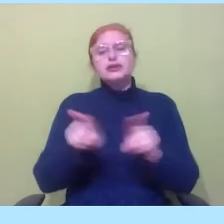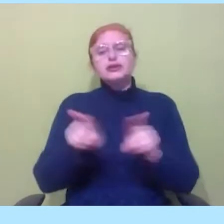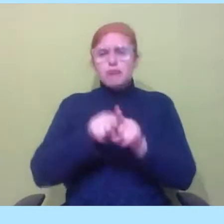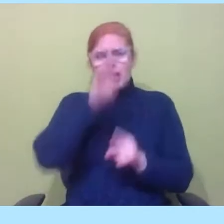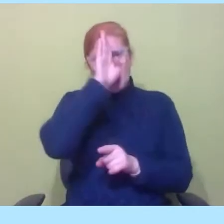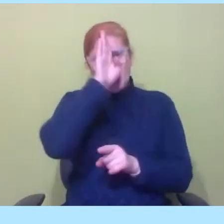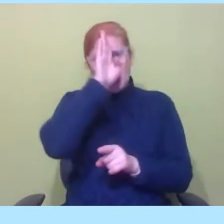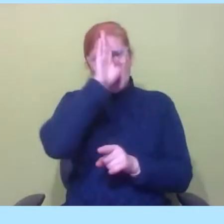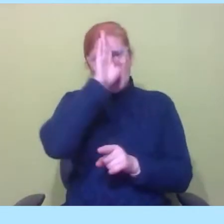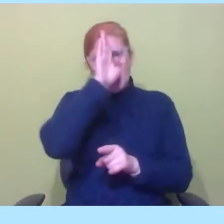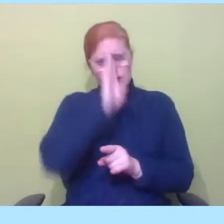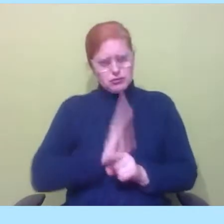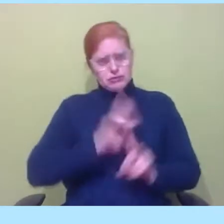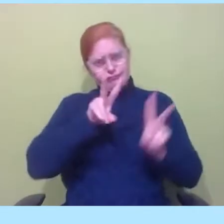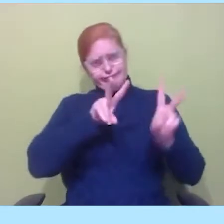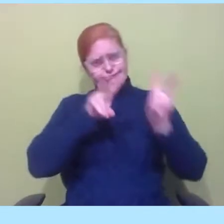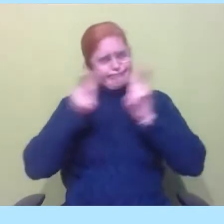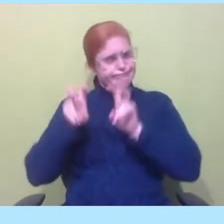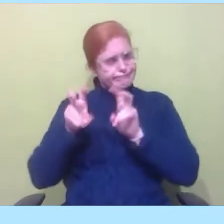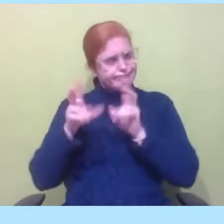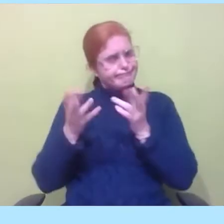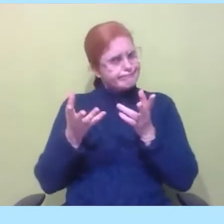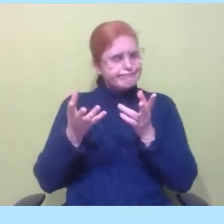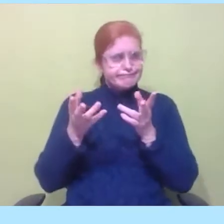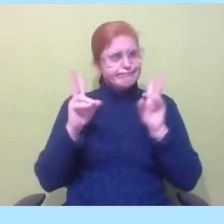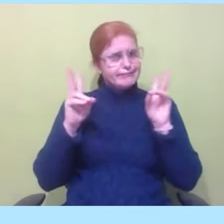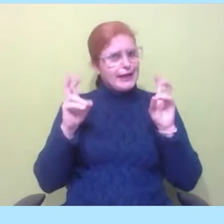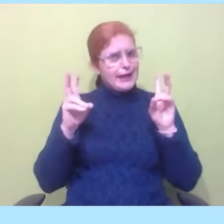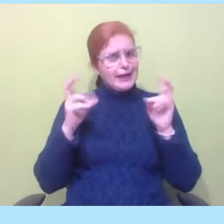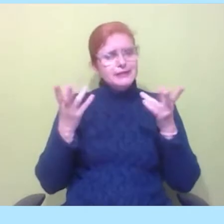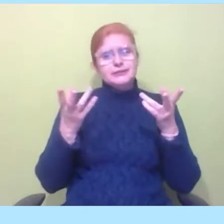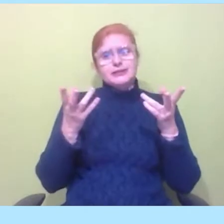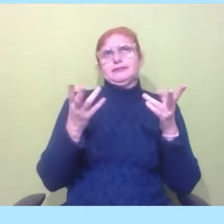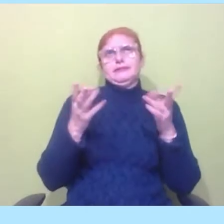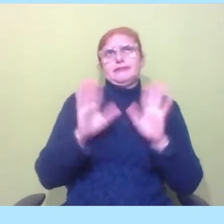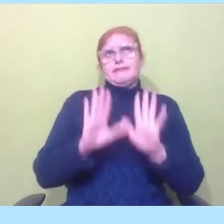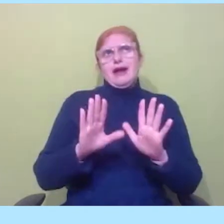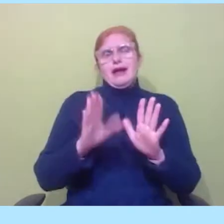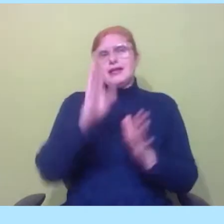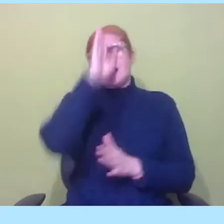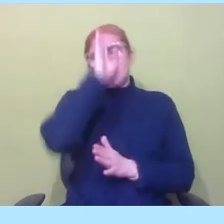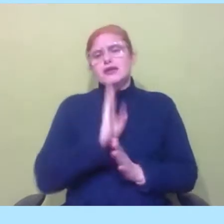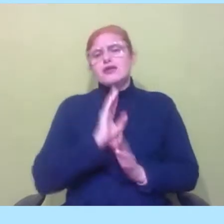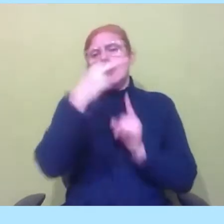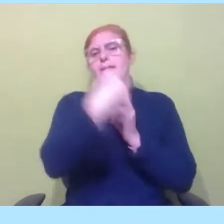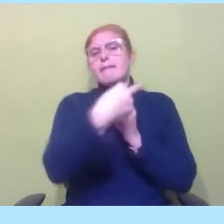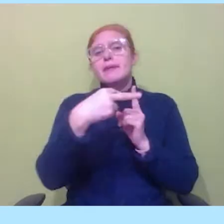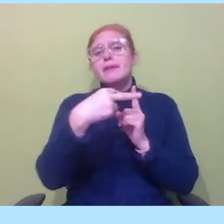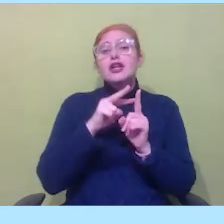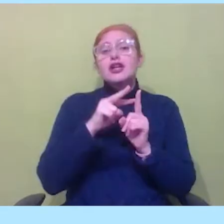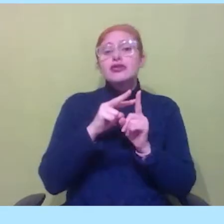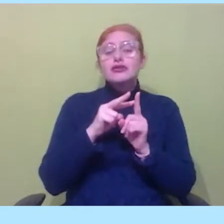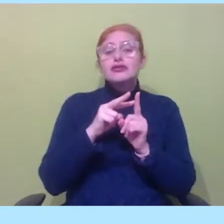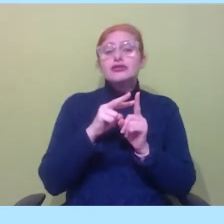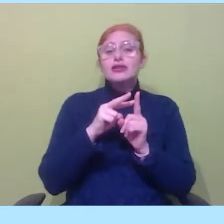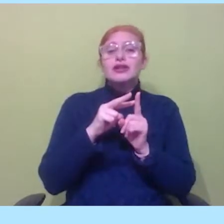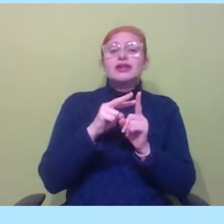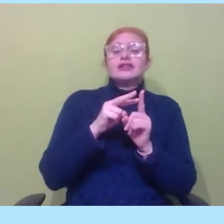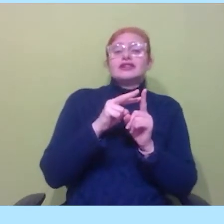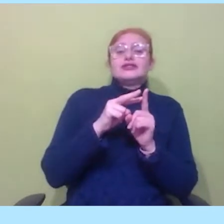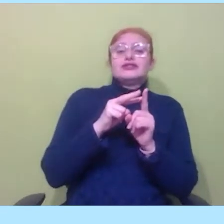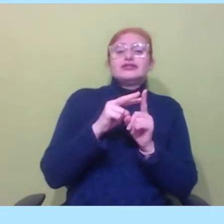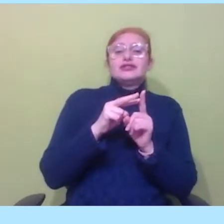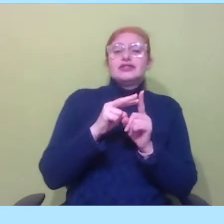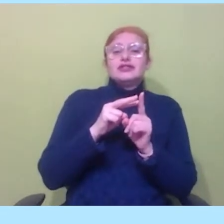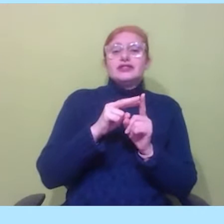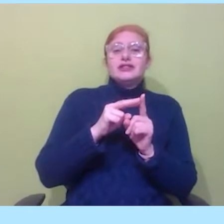gratuitos, né, de uma perspectiva de classe, de raça, de acesso econômico. Óbvio que isso